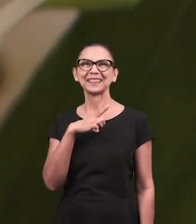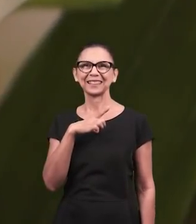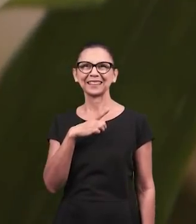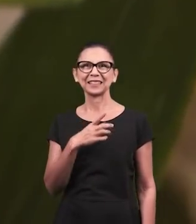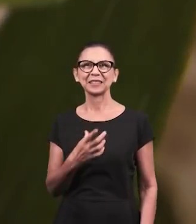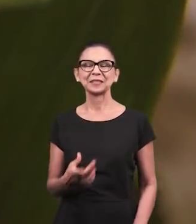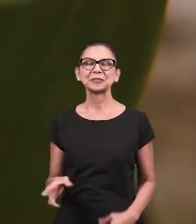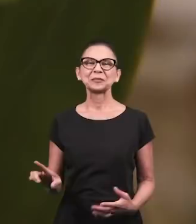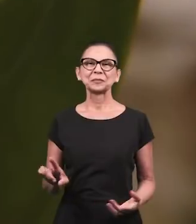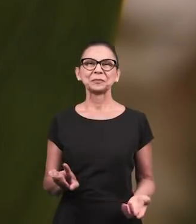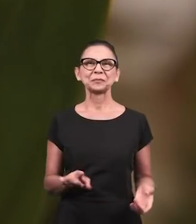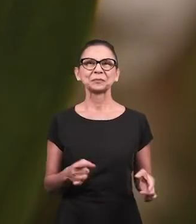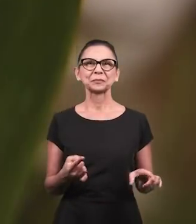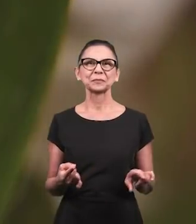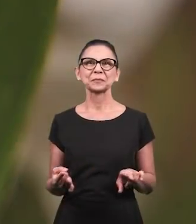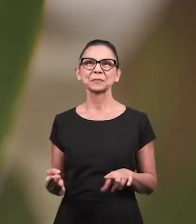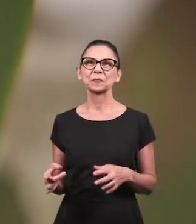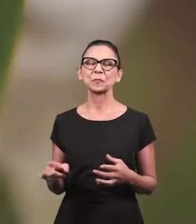ter.